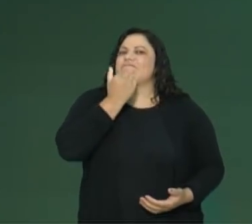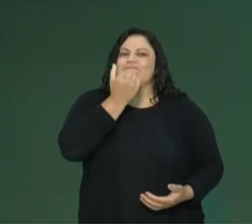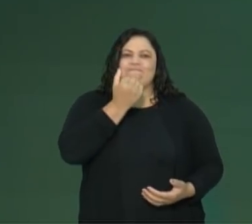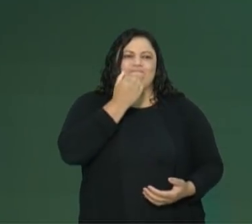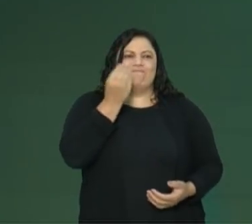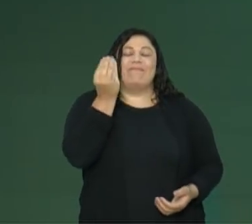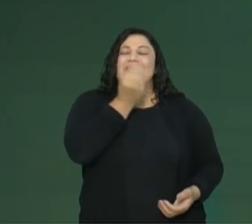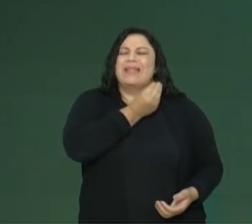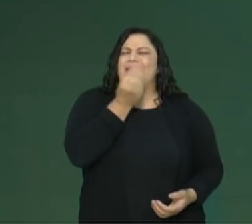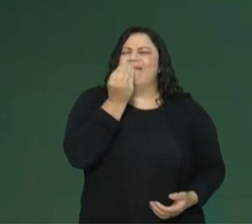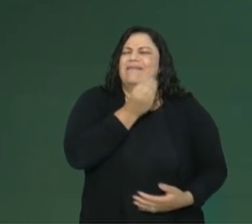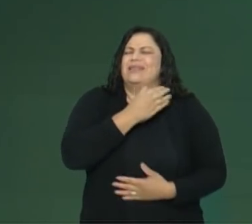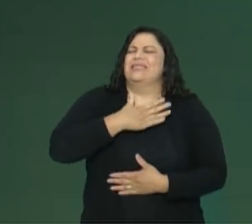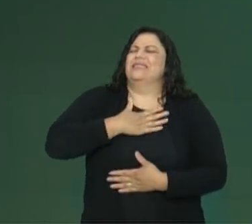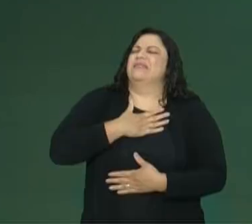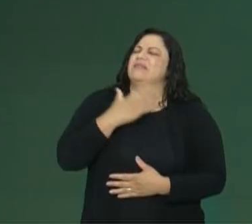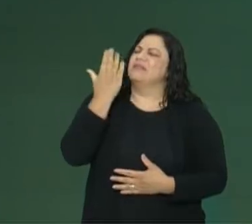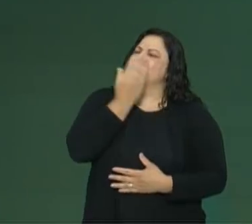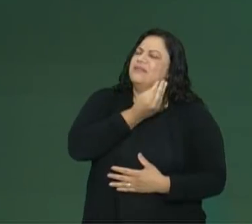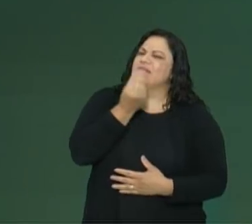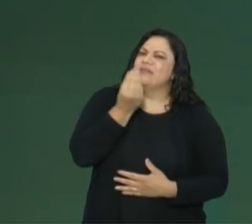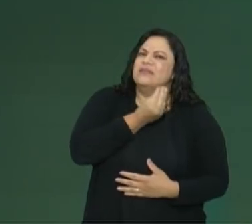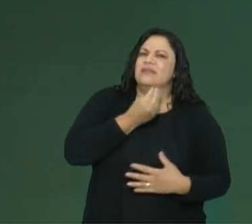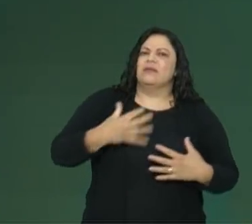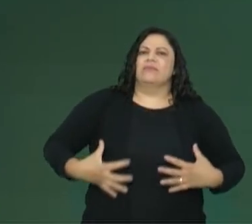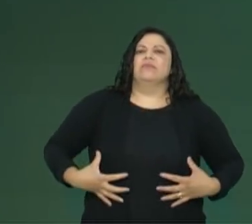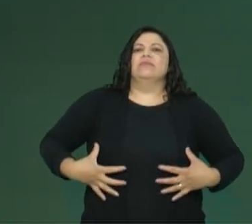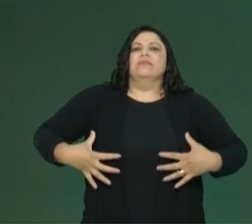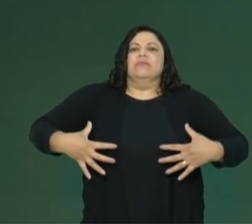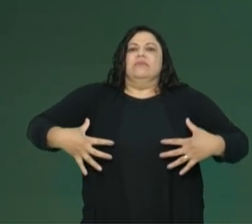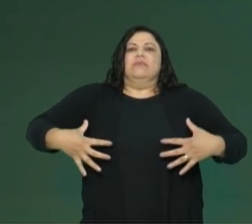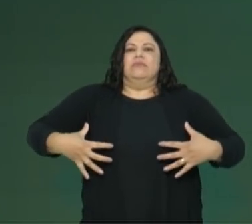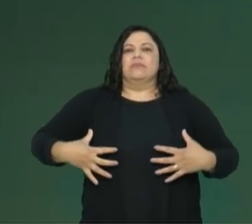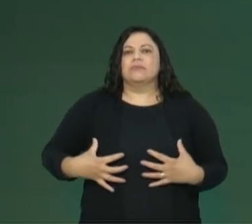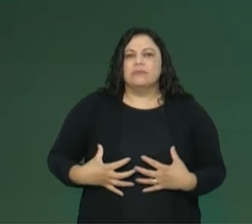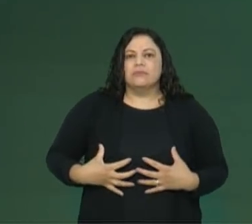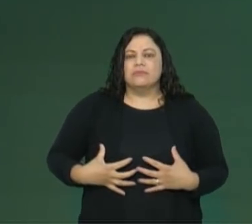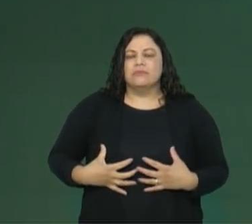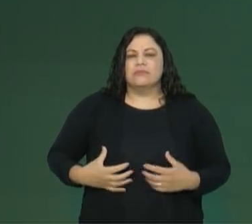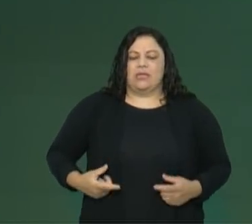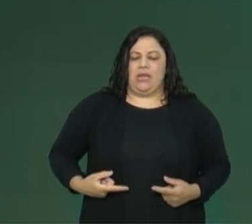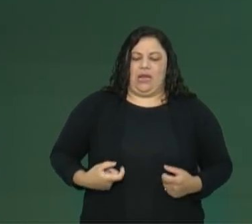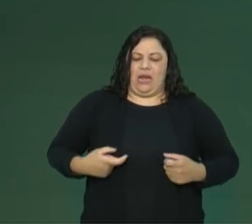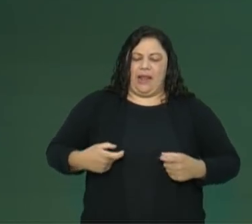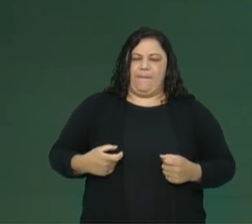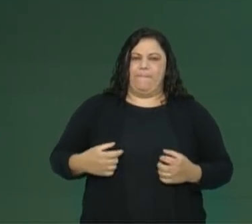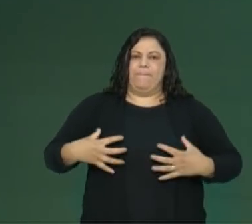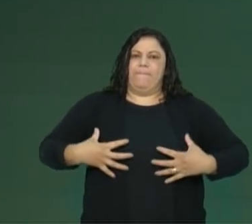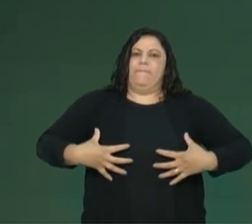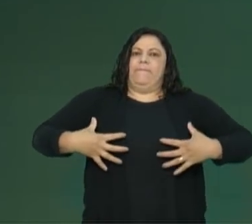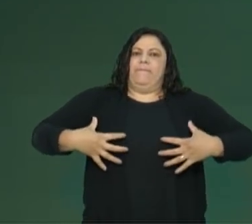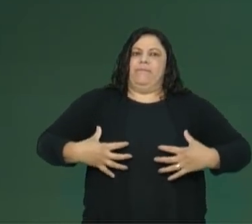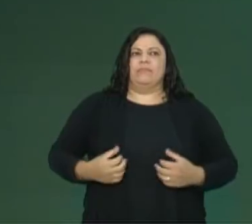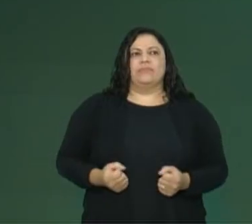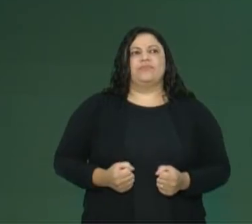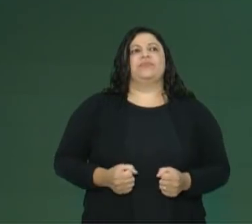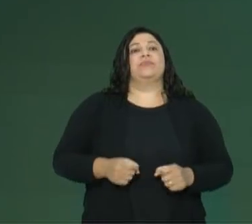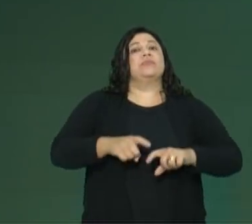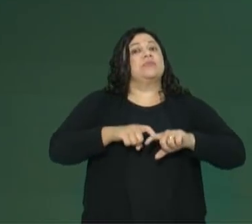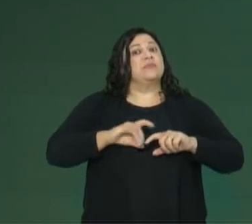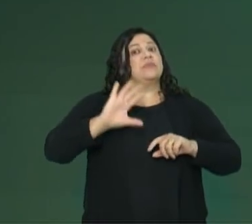muita energia. Inflamação nos pulmões, porque a larva pode chegar nos pulmões. Então, pneumonia. Pode acontecer